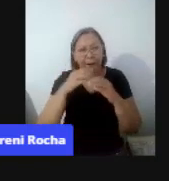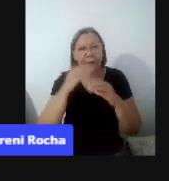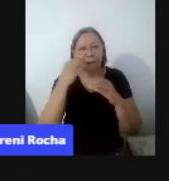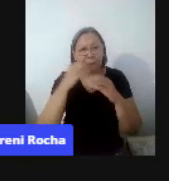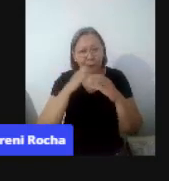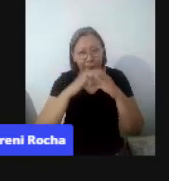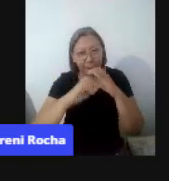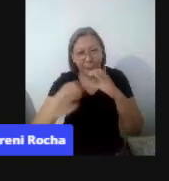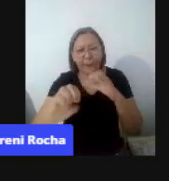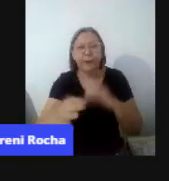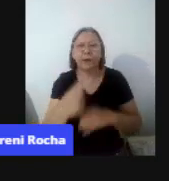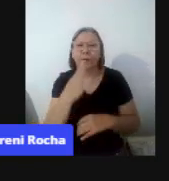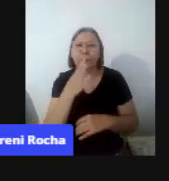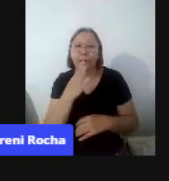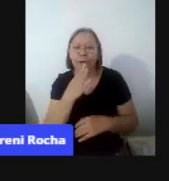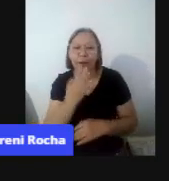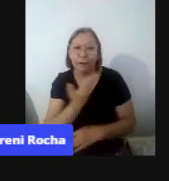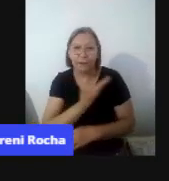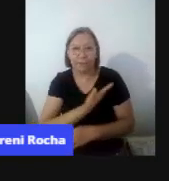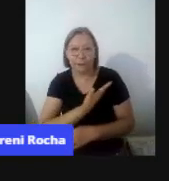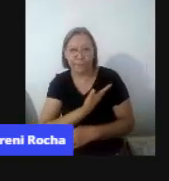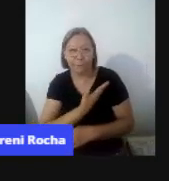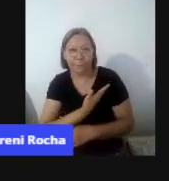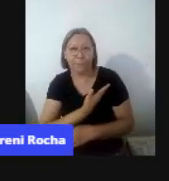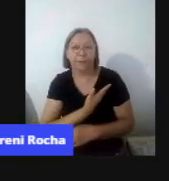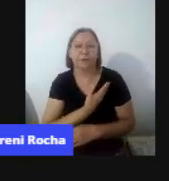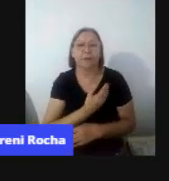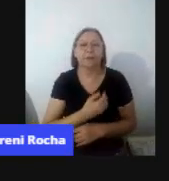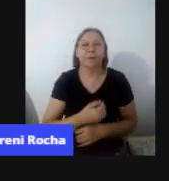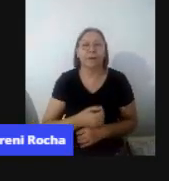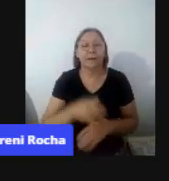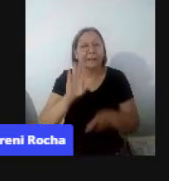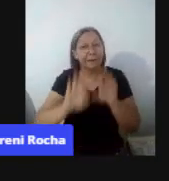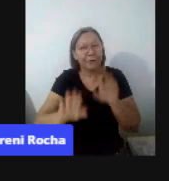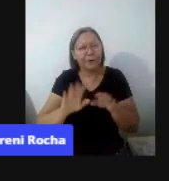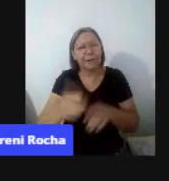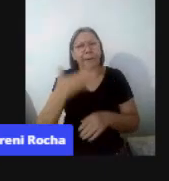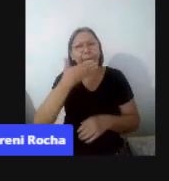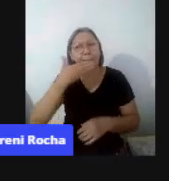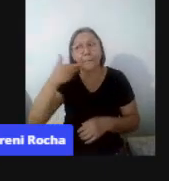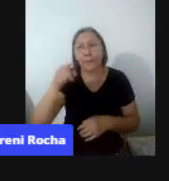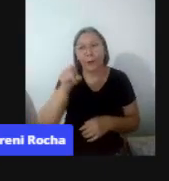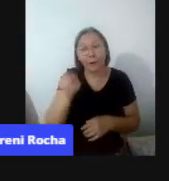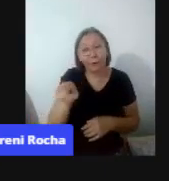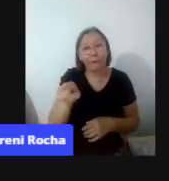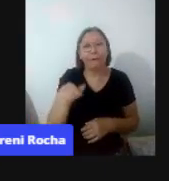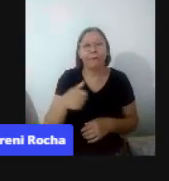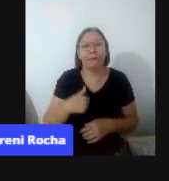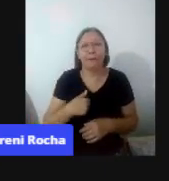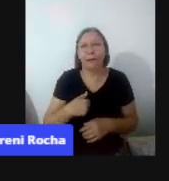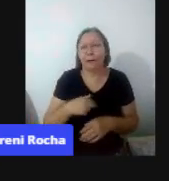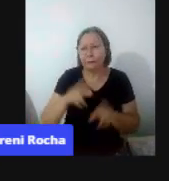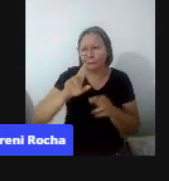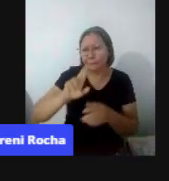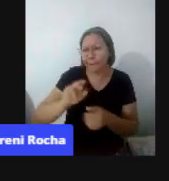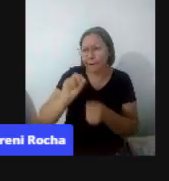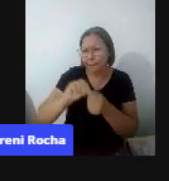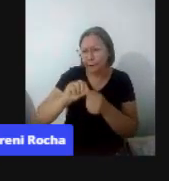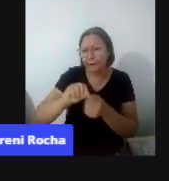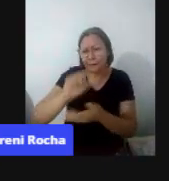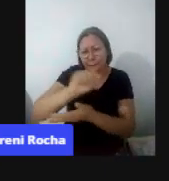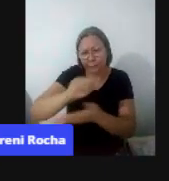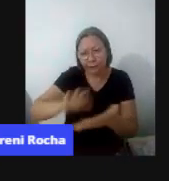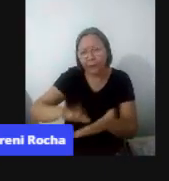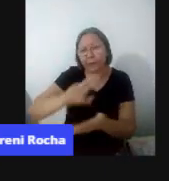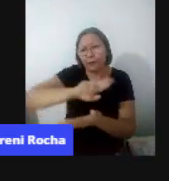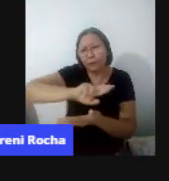gente vê como que ele, às vezes, é muito melhor do que a gente. Ele faz coisas mais diferenciadas do que a gente às vezes